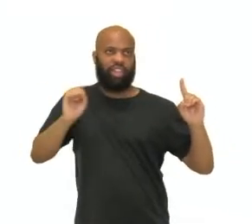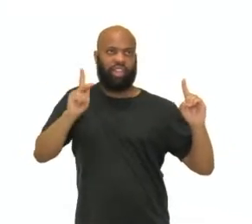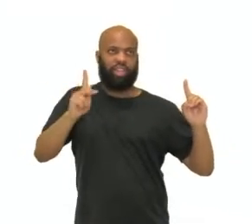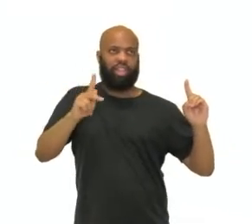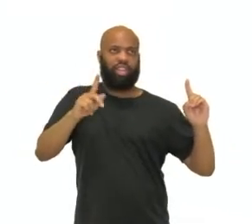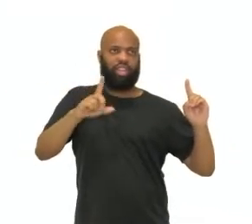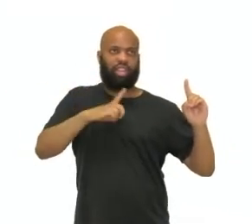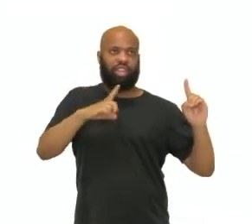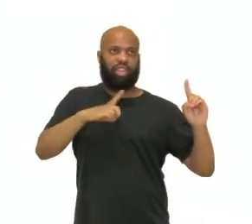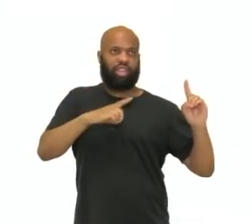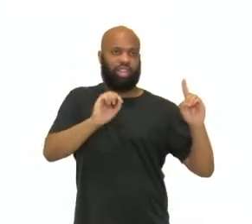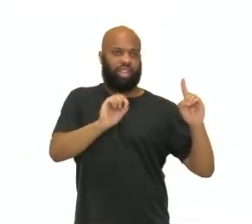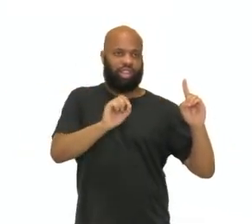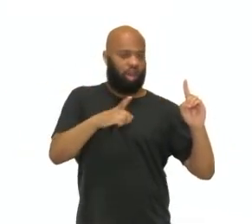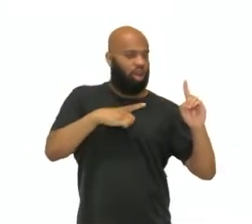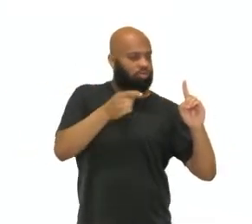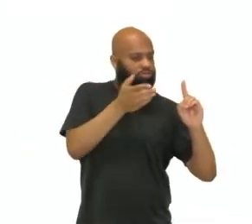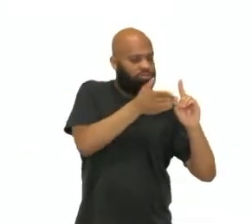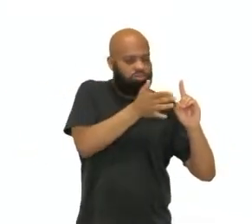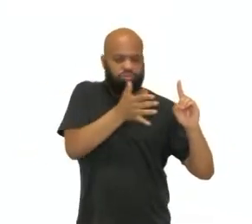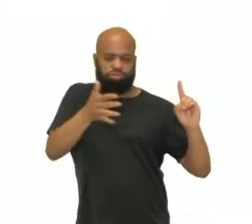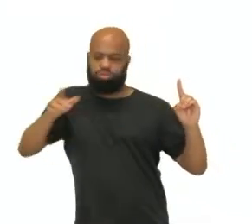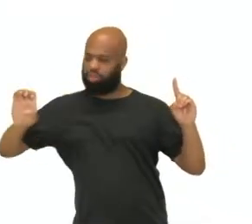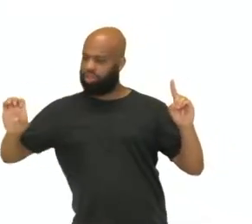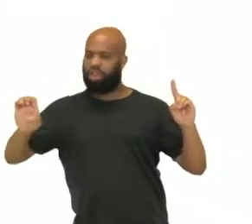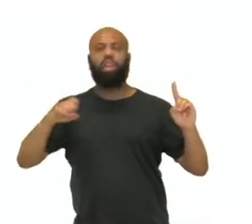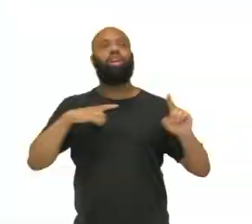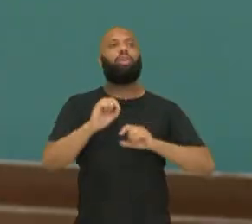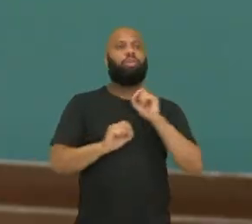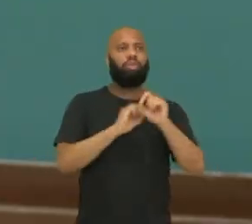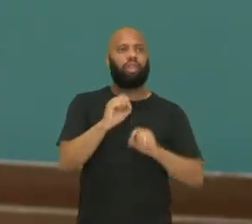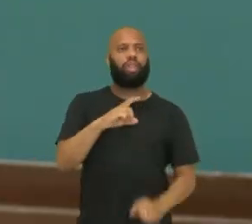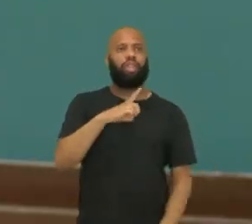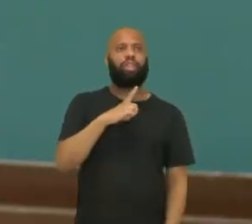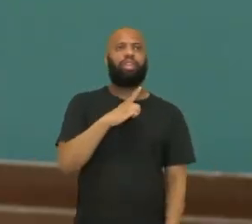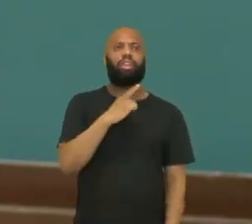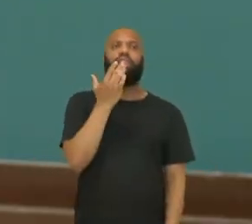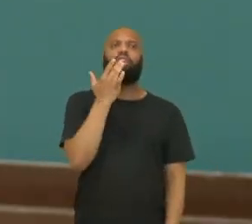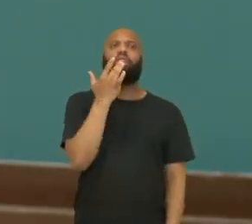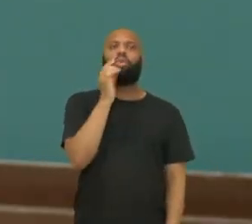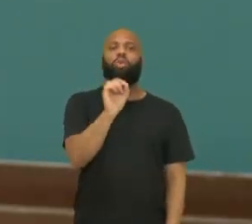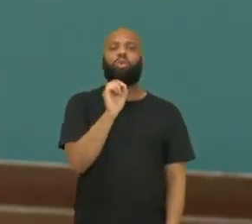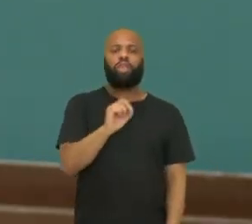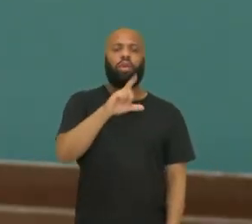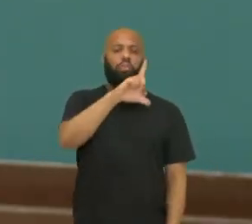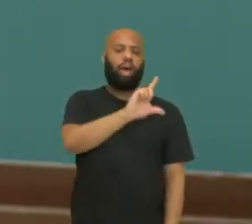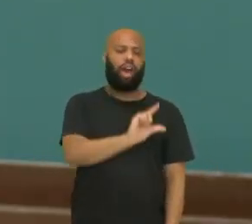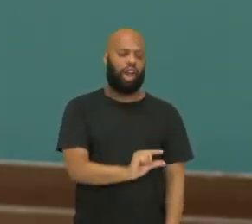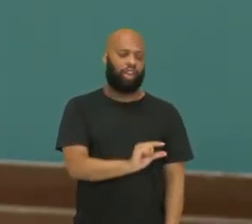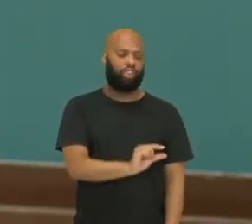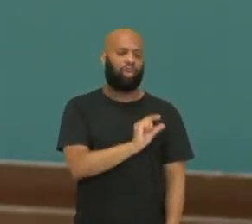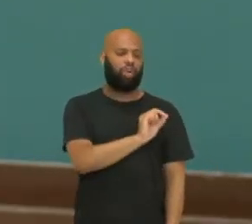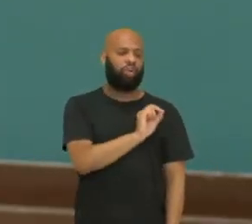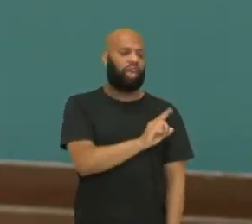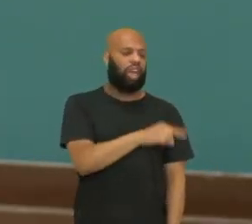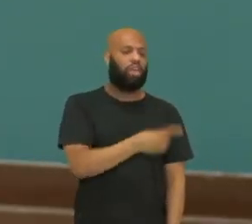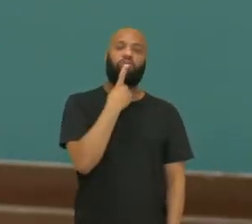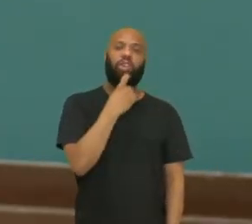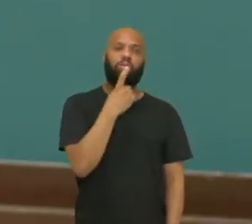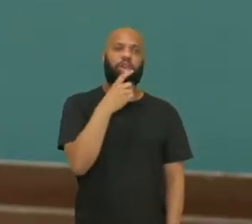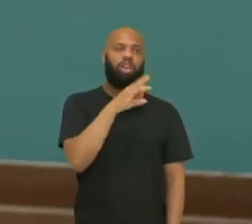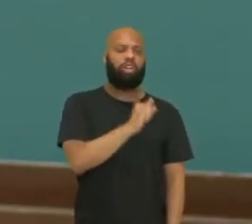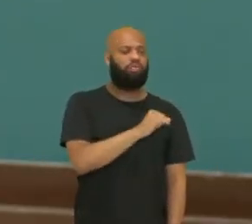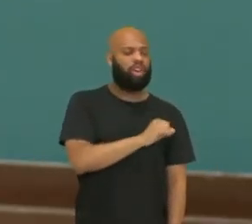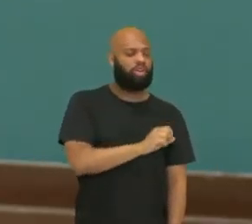Não, da minha esquerda para a minha direita. Então, olha só, você tem, pessoal, baixa frequência, você vai aumentando